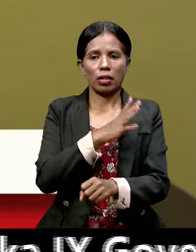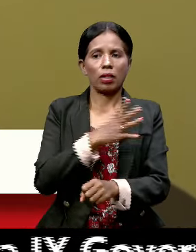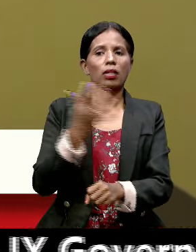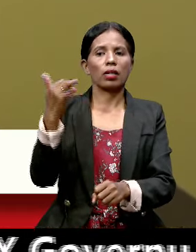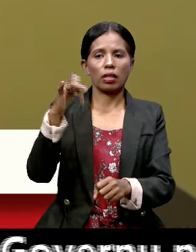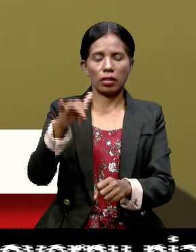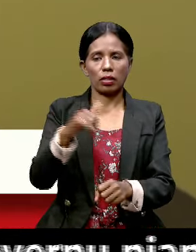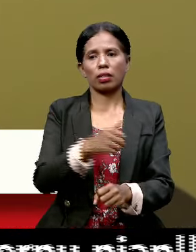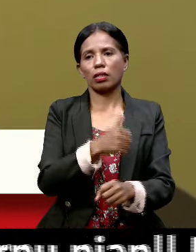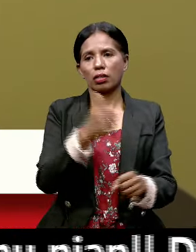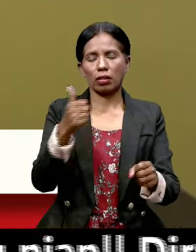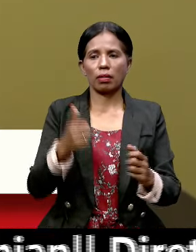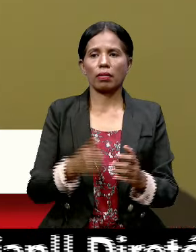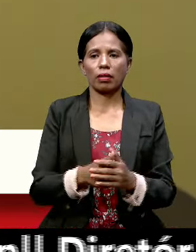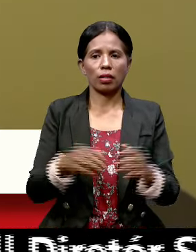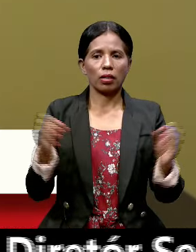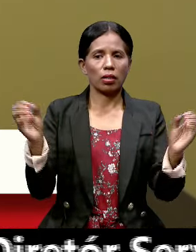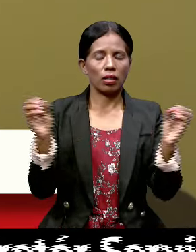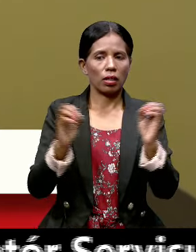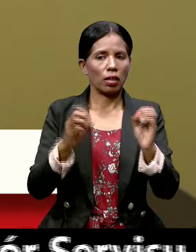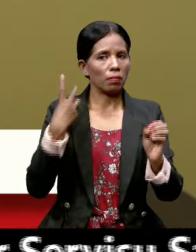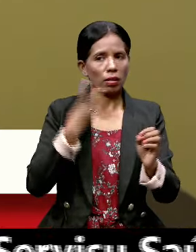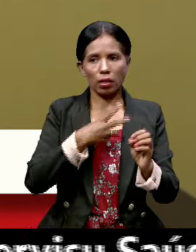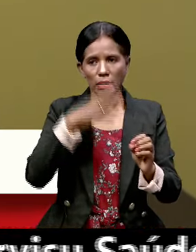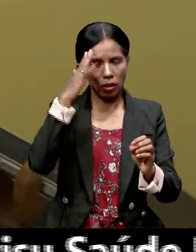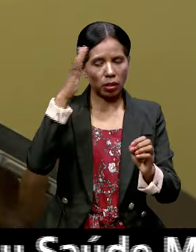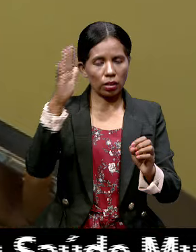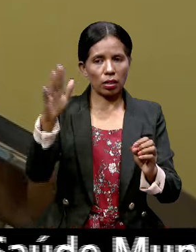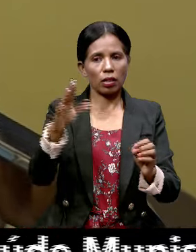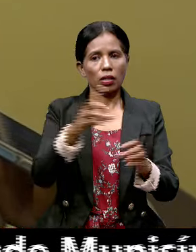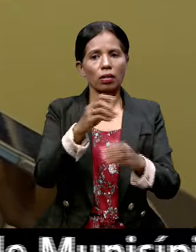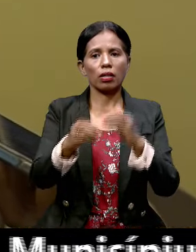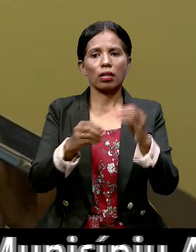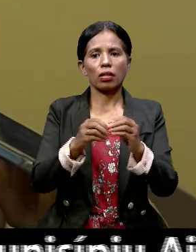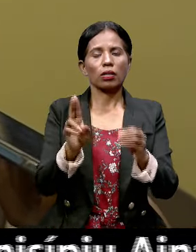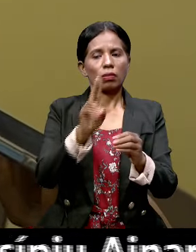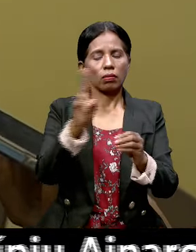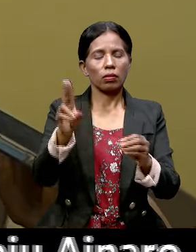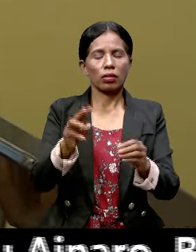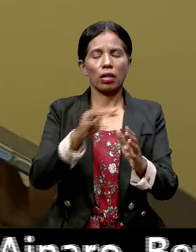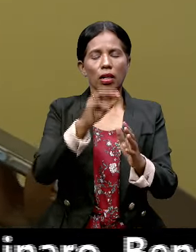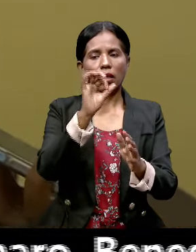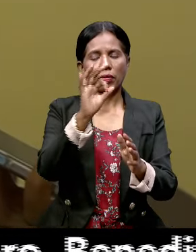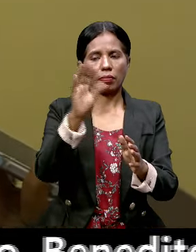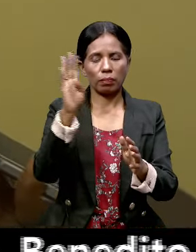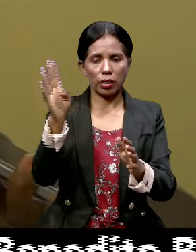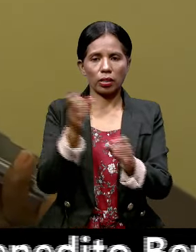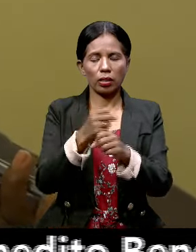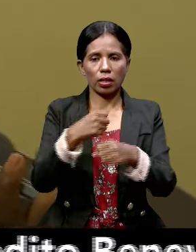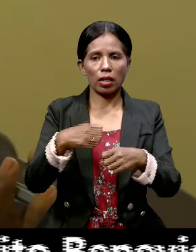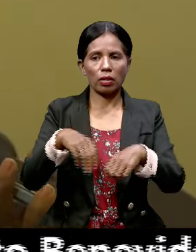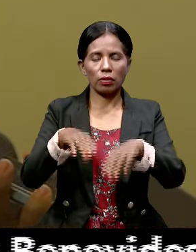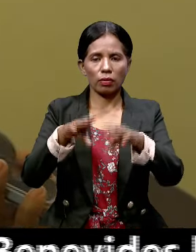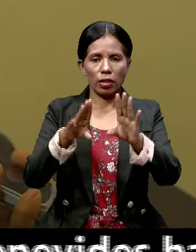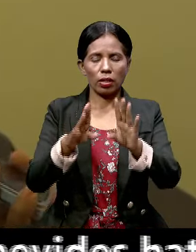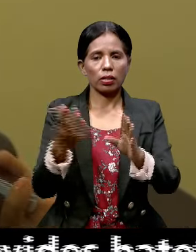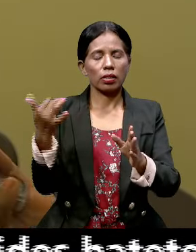mus la con paradero la con contacto balu aproveita media social sira halo